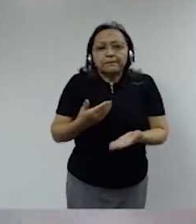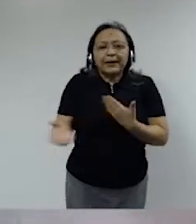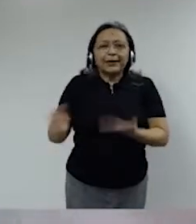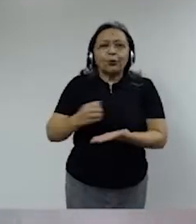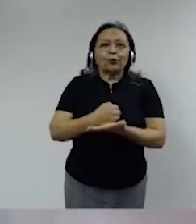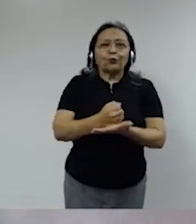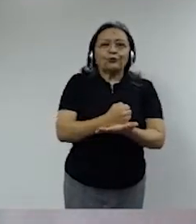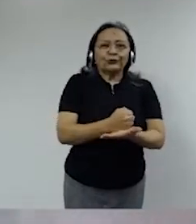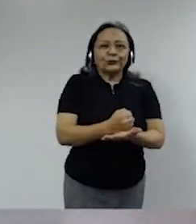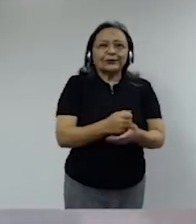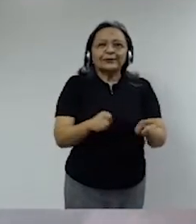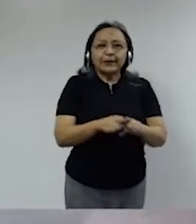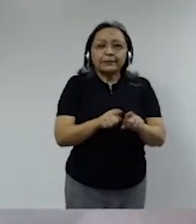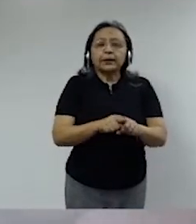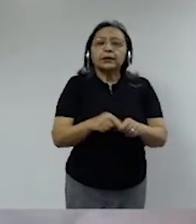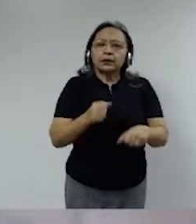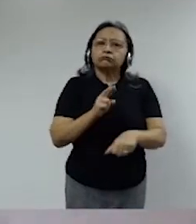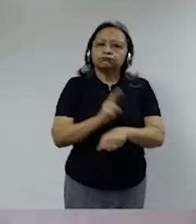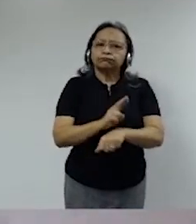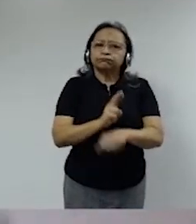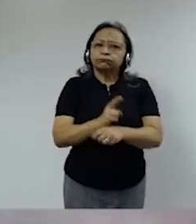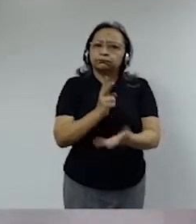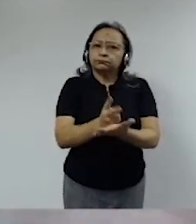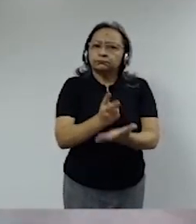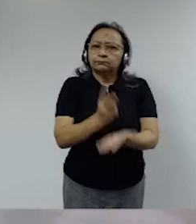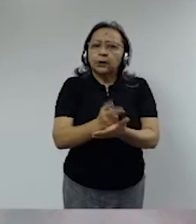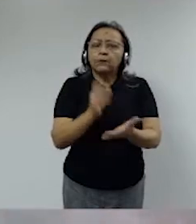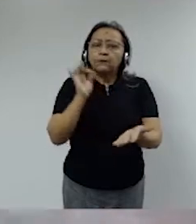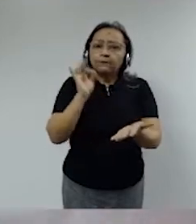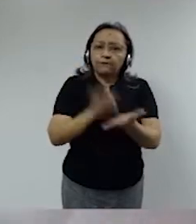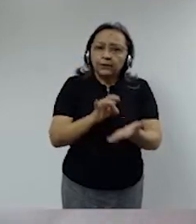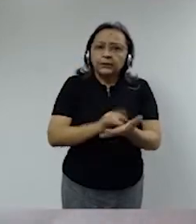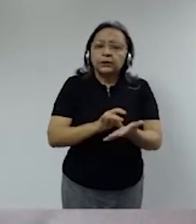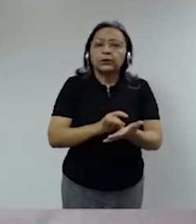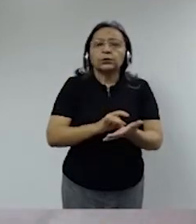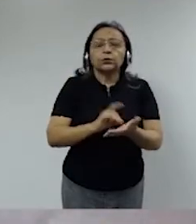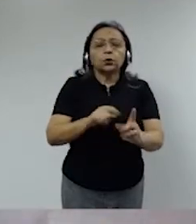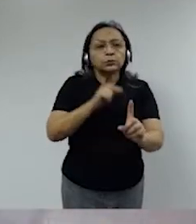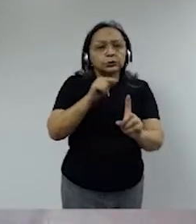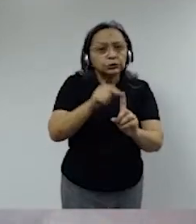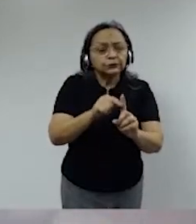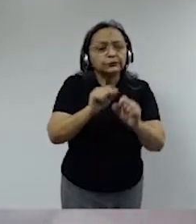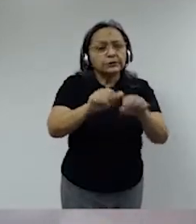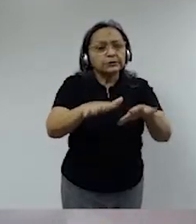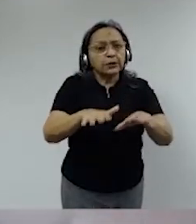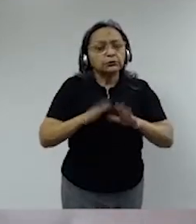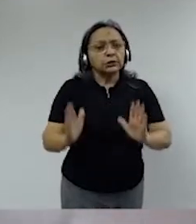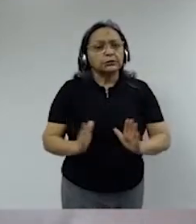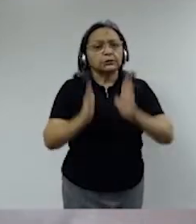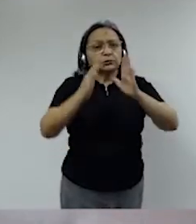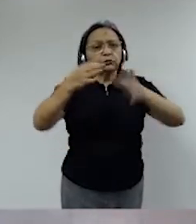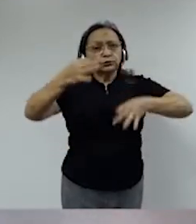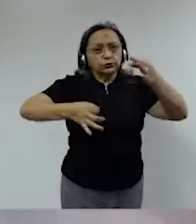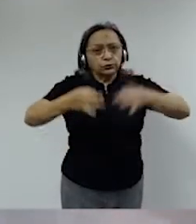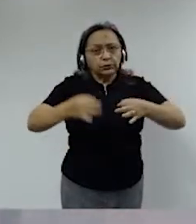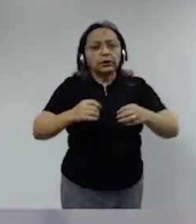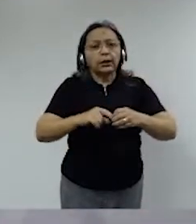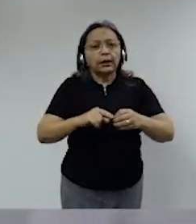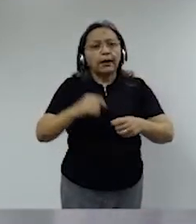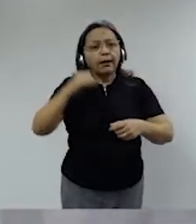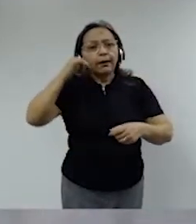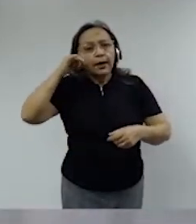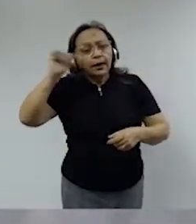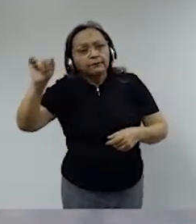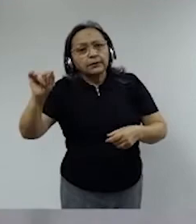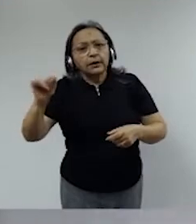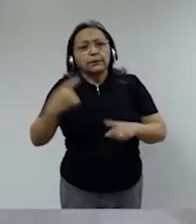é? E que se mantenha o verdadeiro sentido das audiências de custódia, que são o quê? São realmente coibir, porque o juiz vai